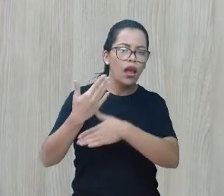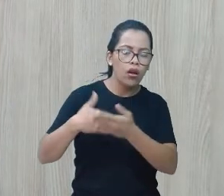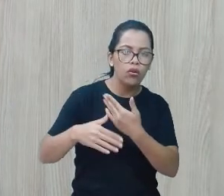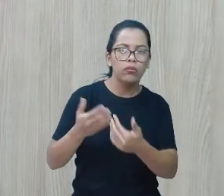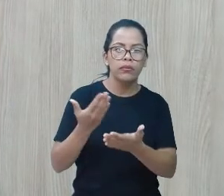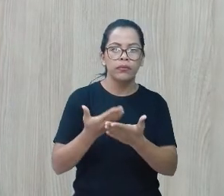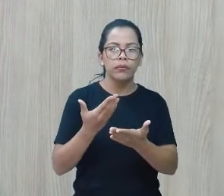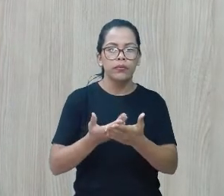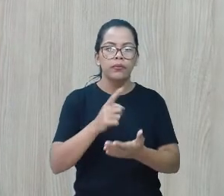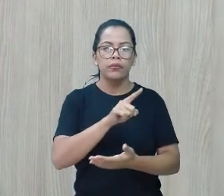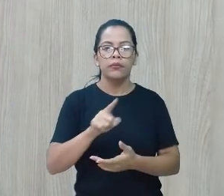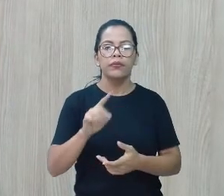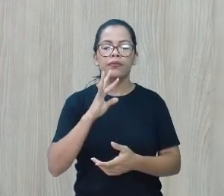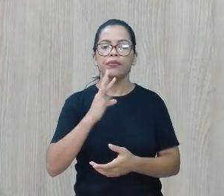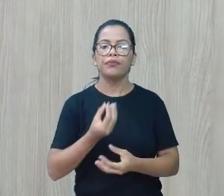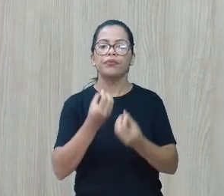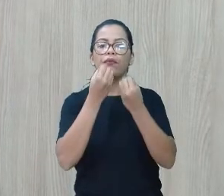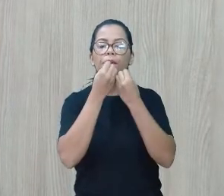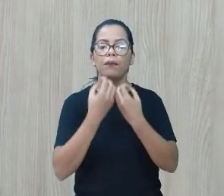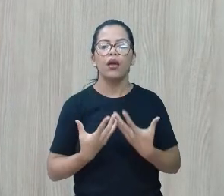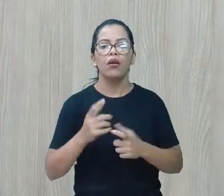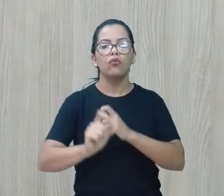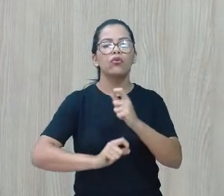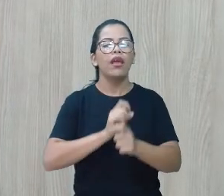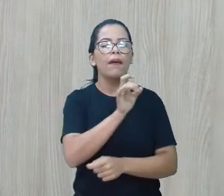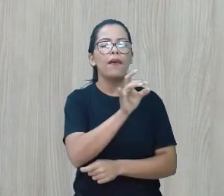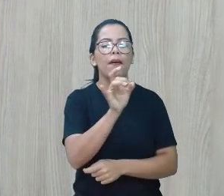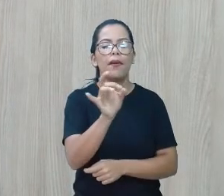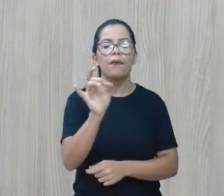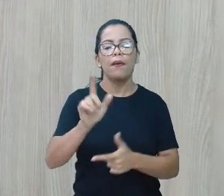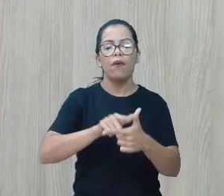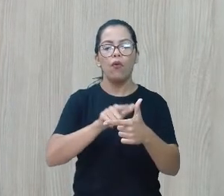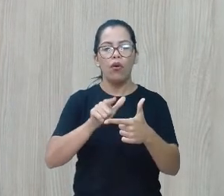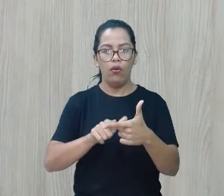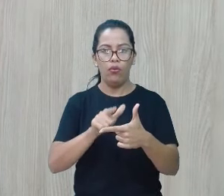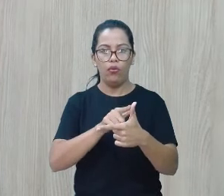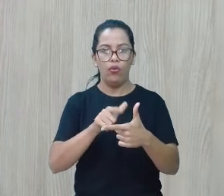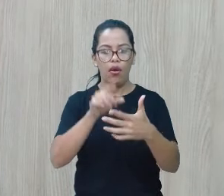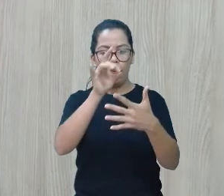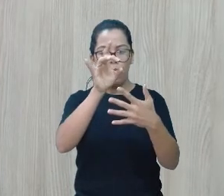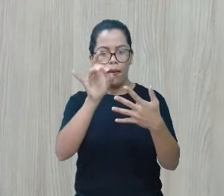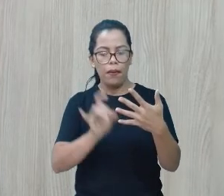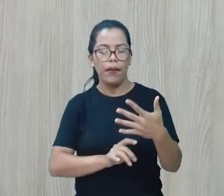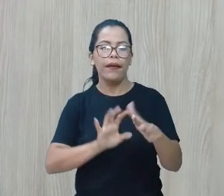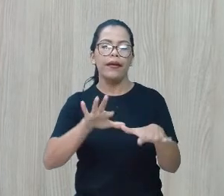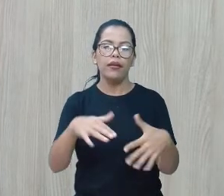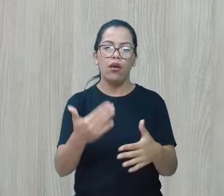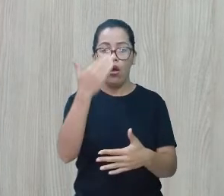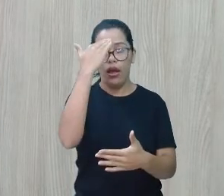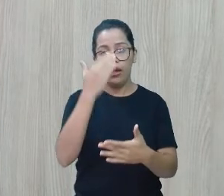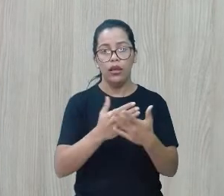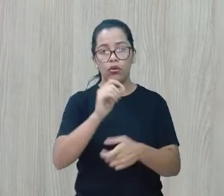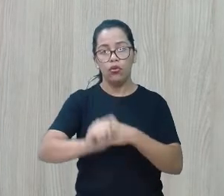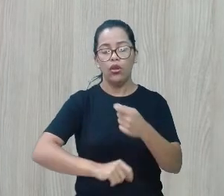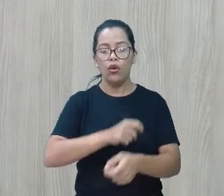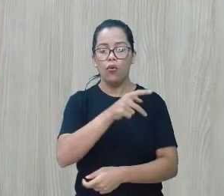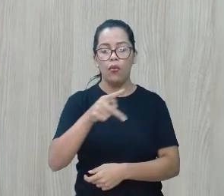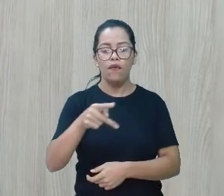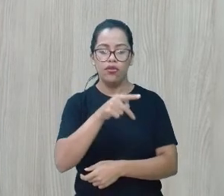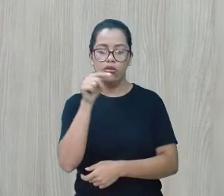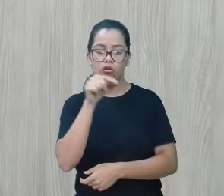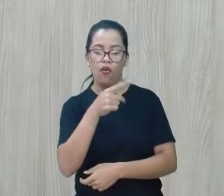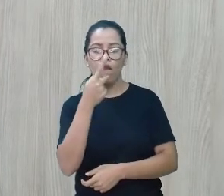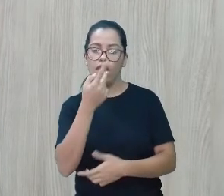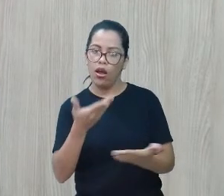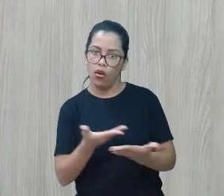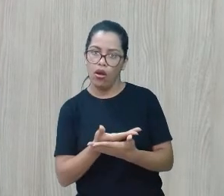de você compreender bem o que é cada um desses ângulos. Eu acredito que no que o professor Pedro trouxe, principalmente